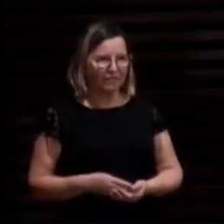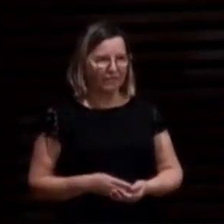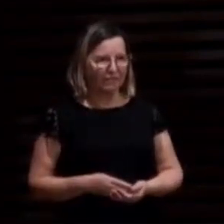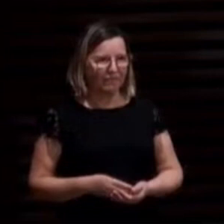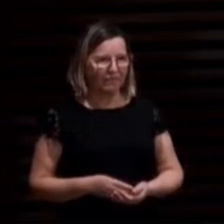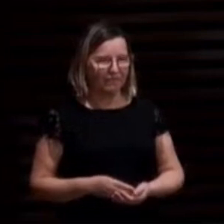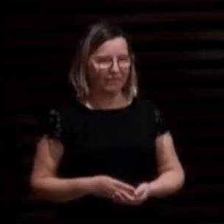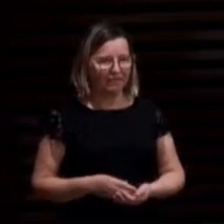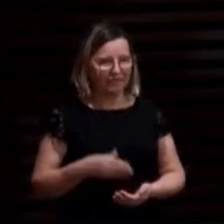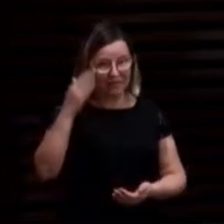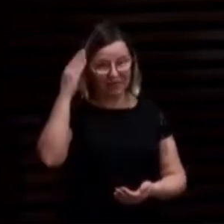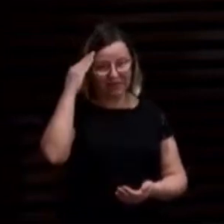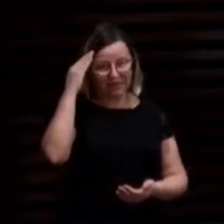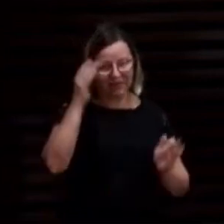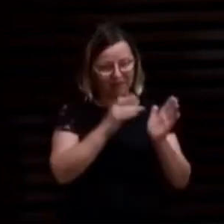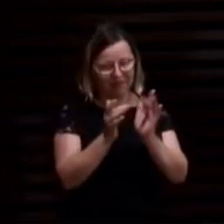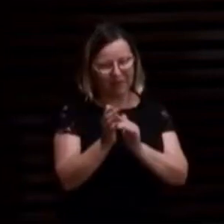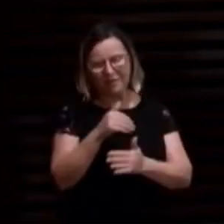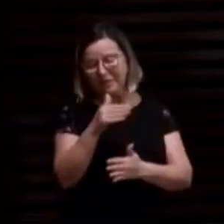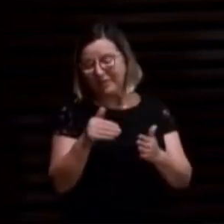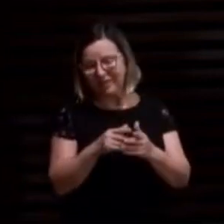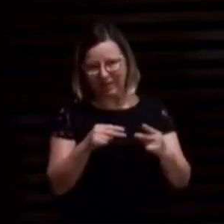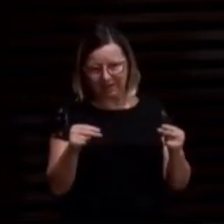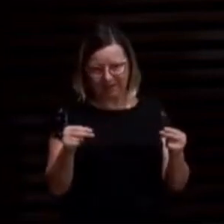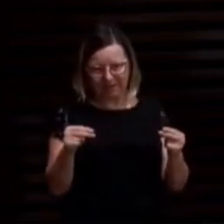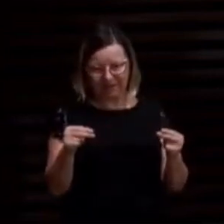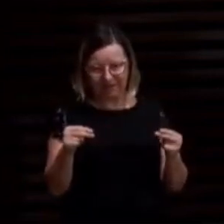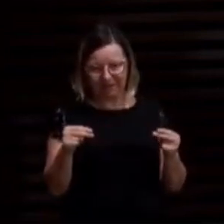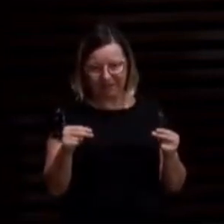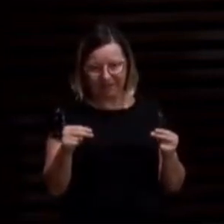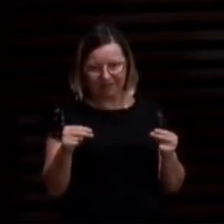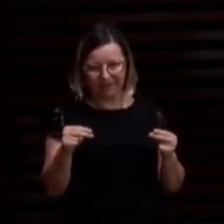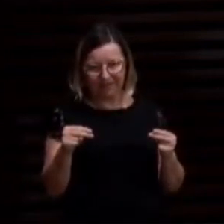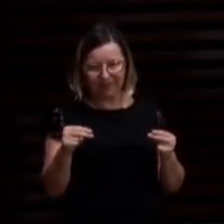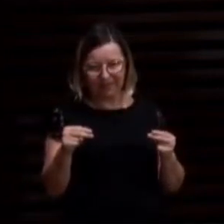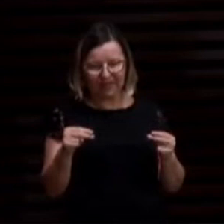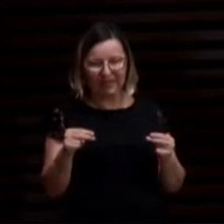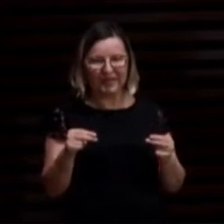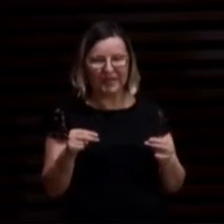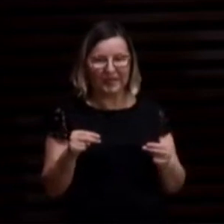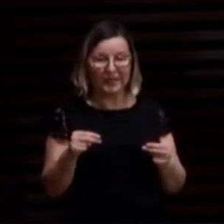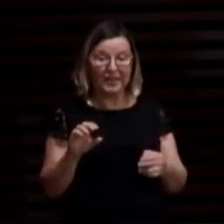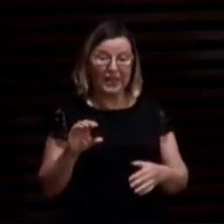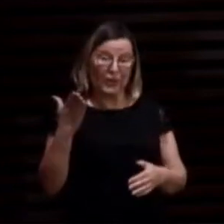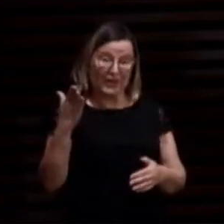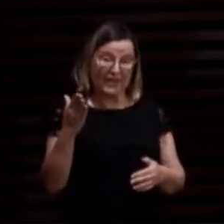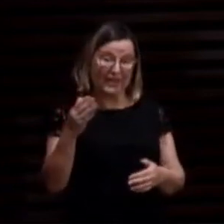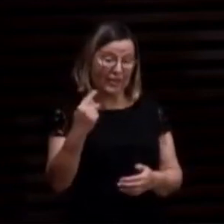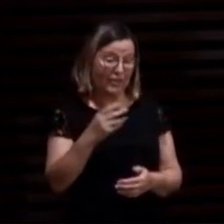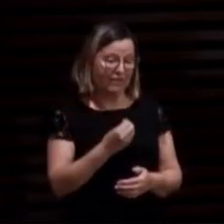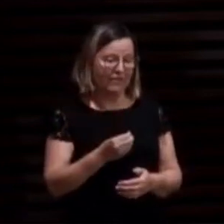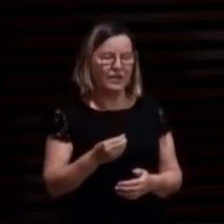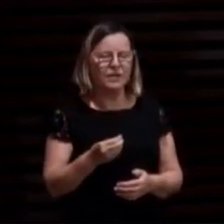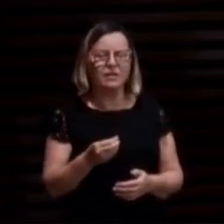Sabendo, pois, Jesus todas as coisas que sobre ele haviam de vir, adiantou-se e